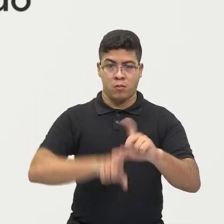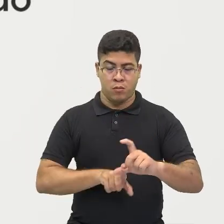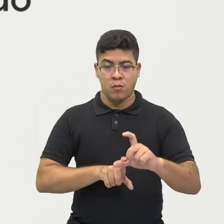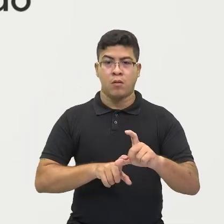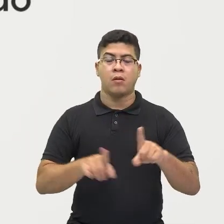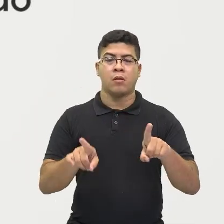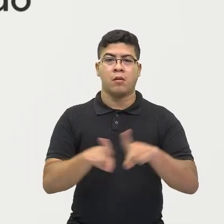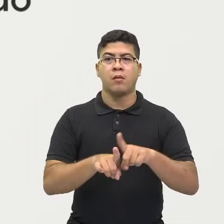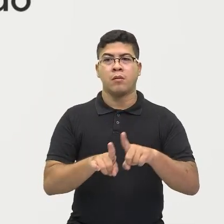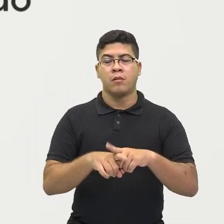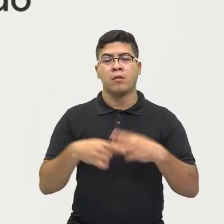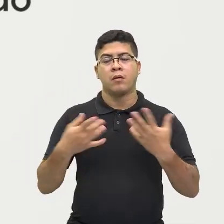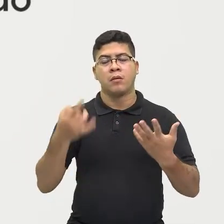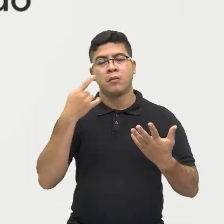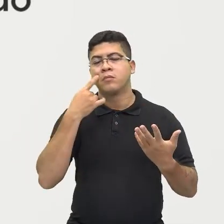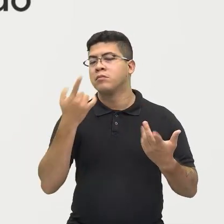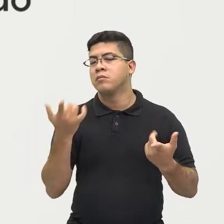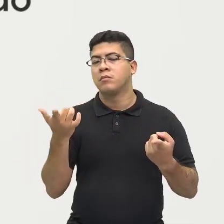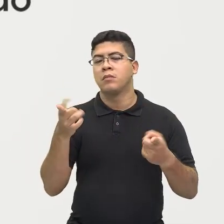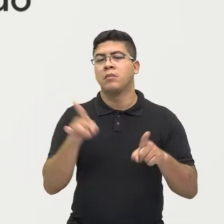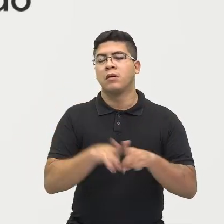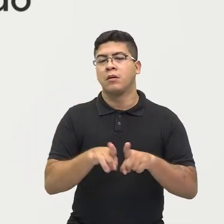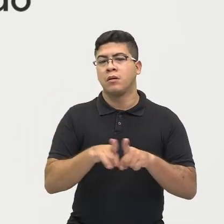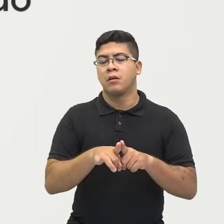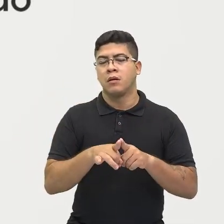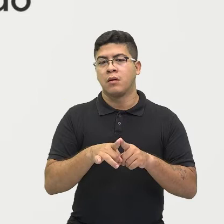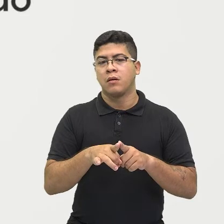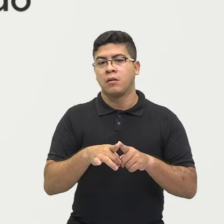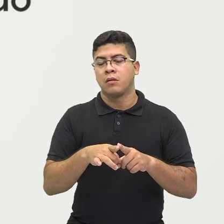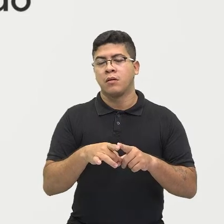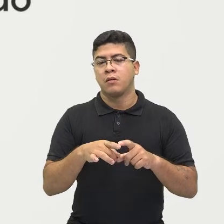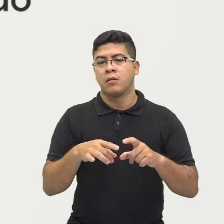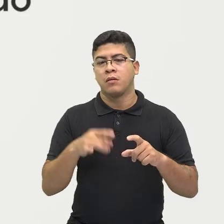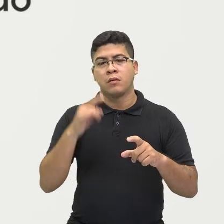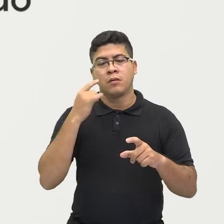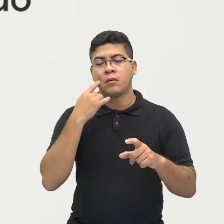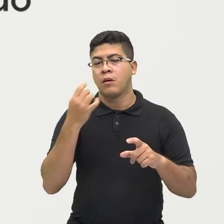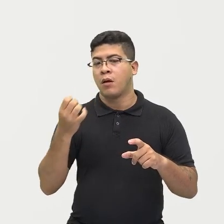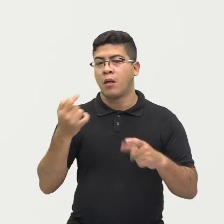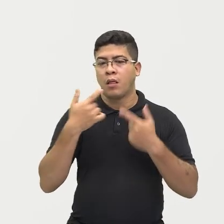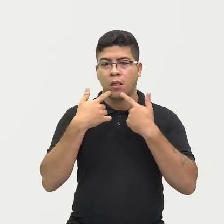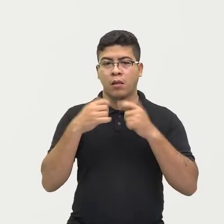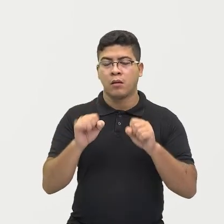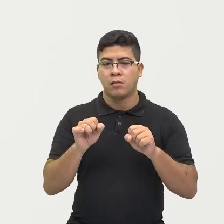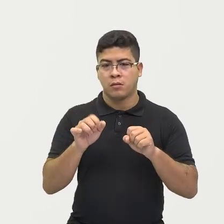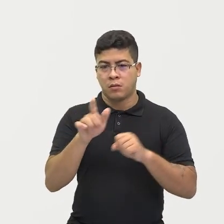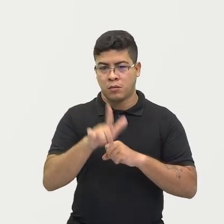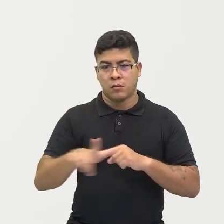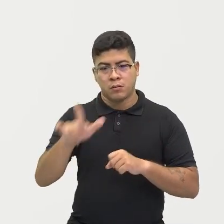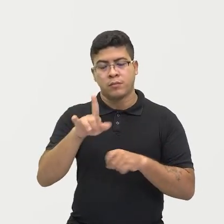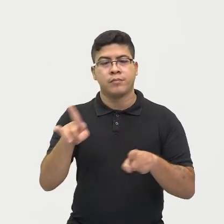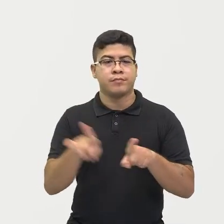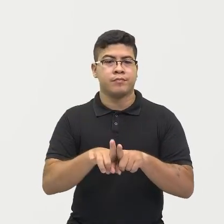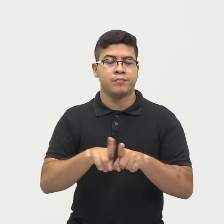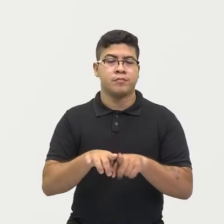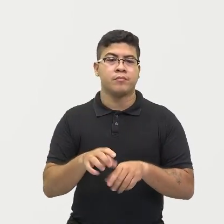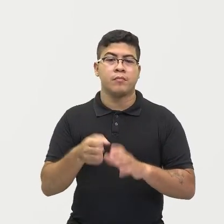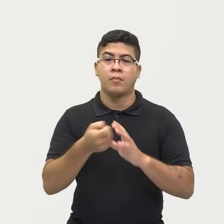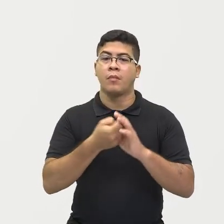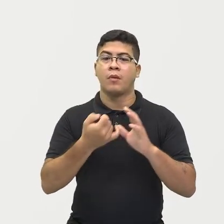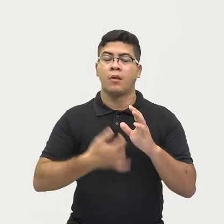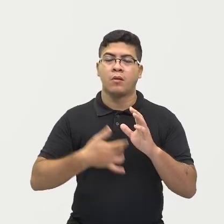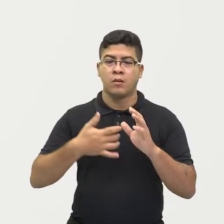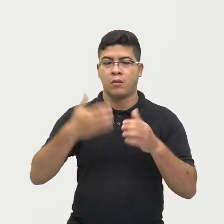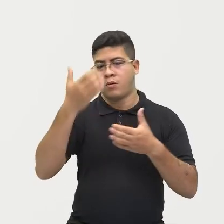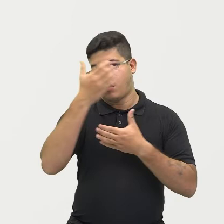e as vanguardas elas vieram para mudar a linguagem da literatura. O que mais aí que nós temos? Características